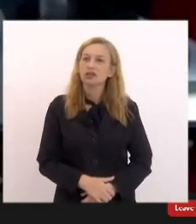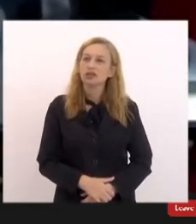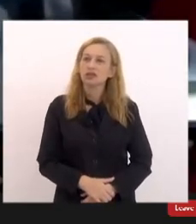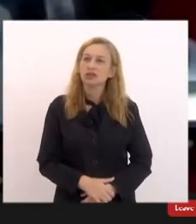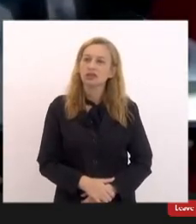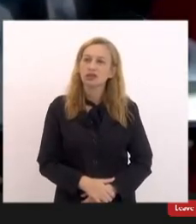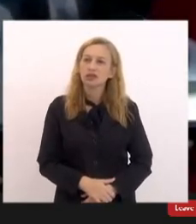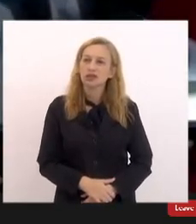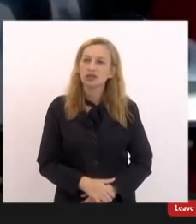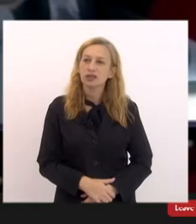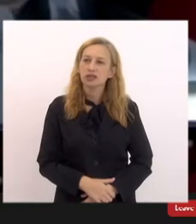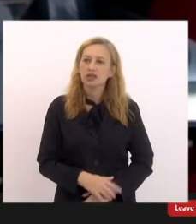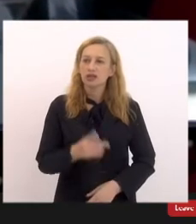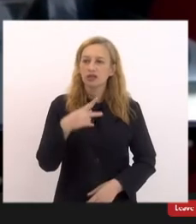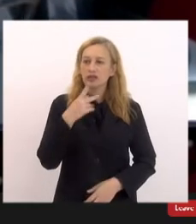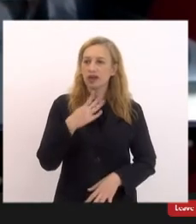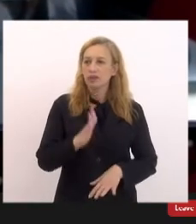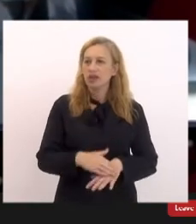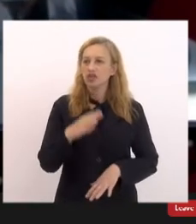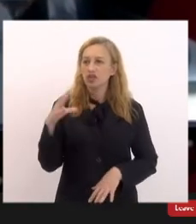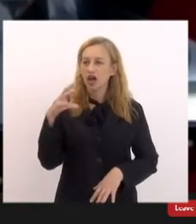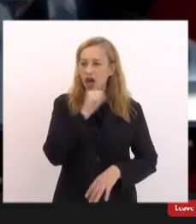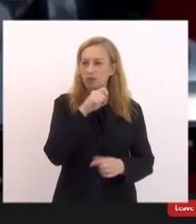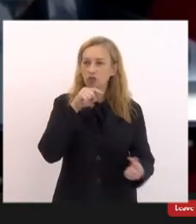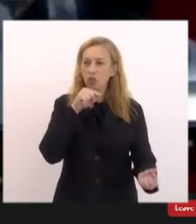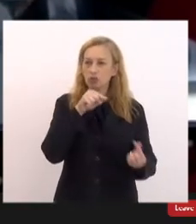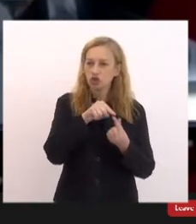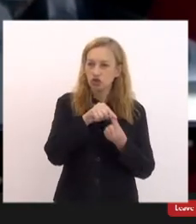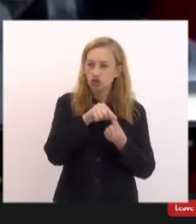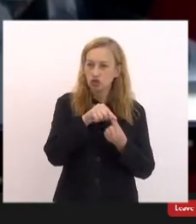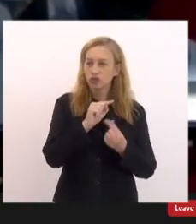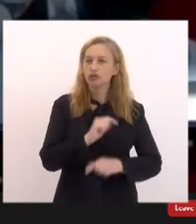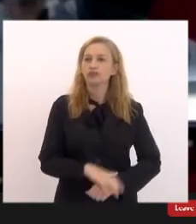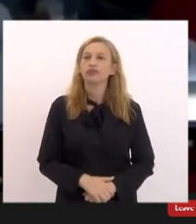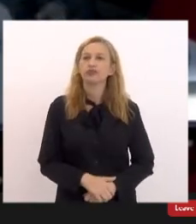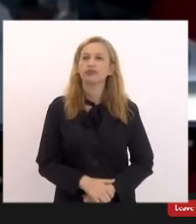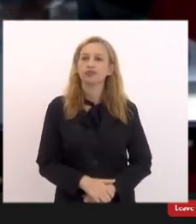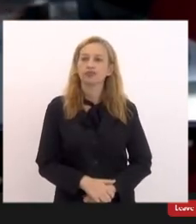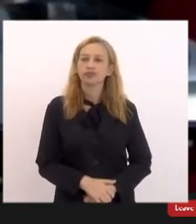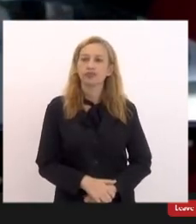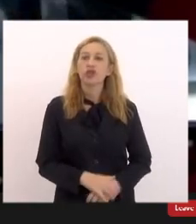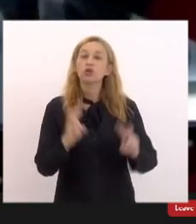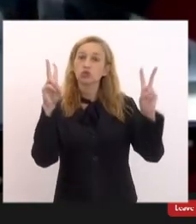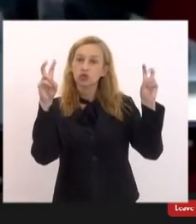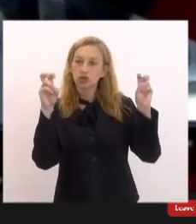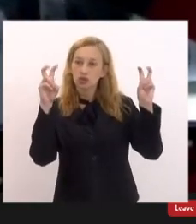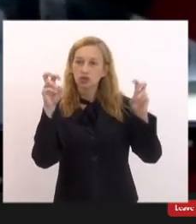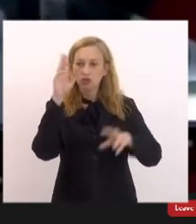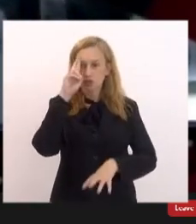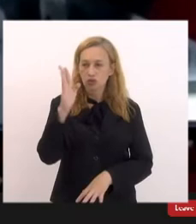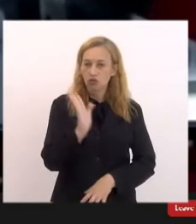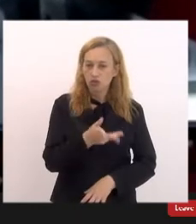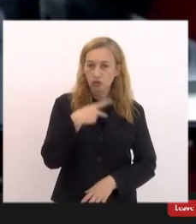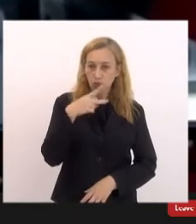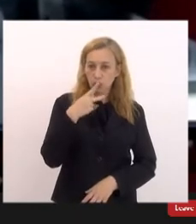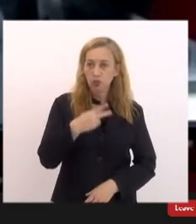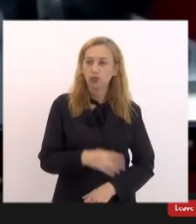A gente vai procurar ser o mais sucinto e objetivo nas questões que o senhor levantou.